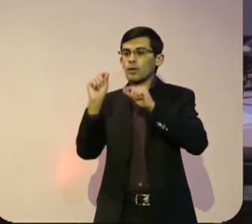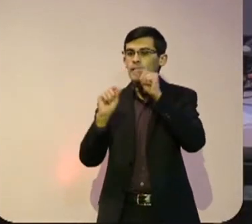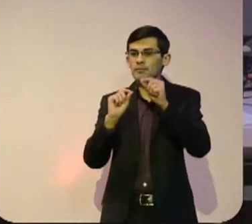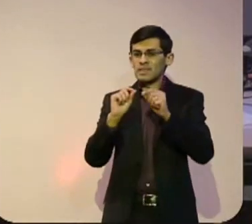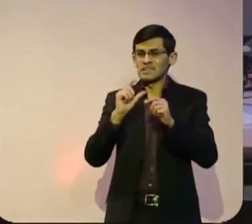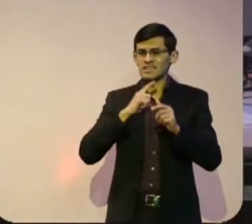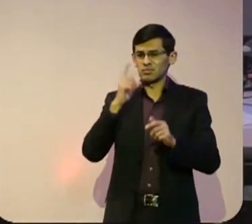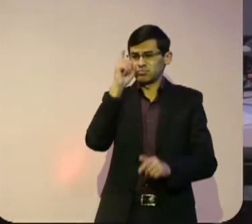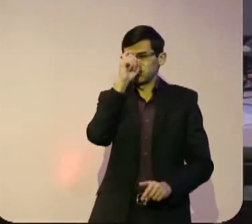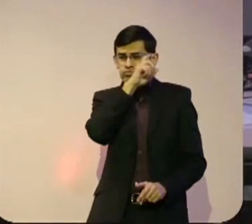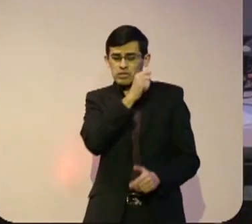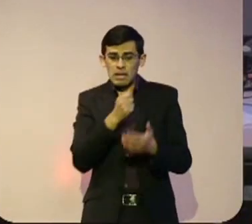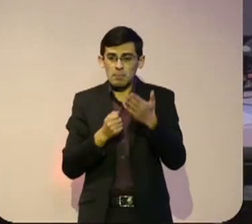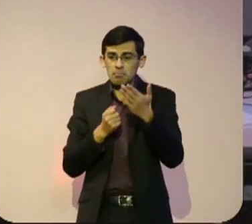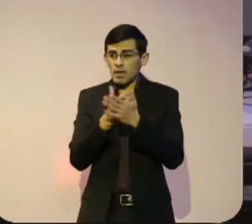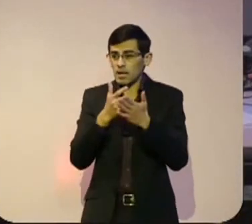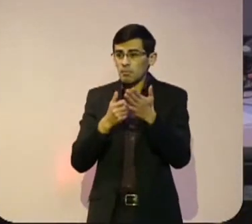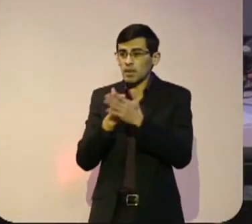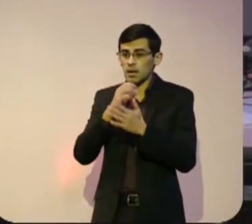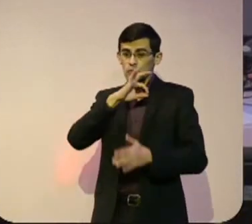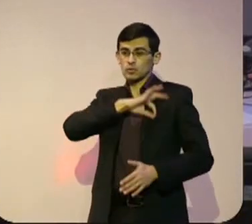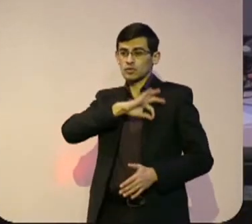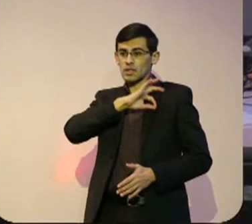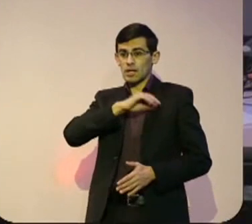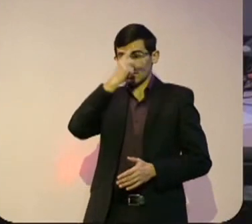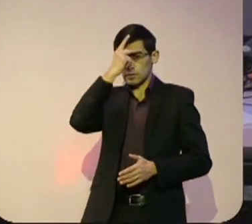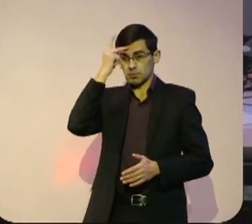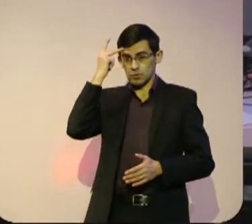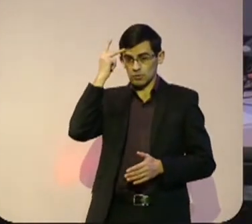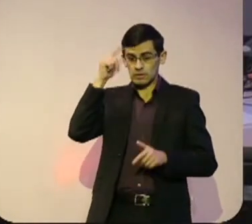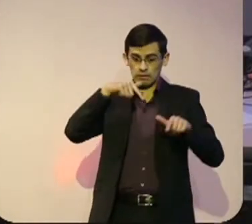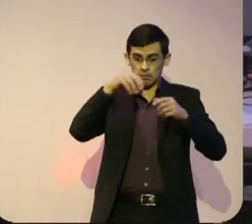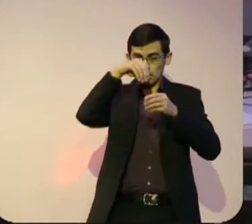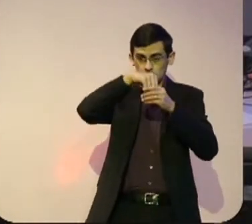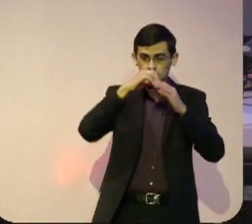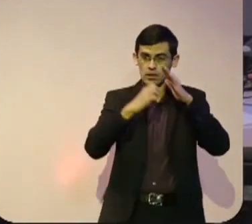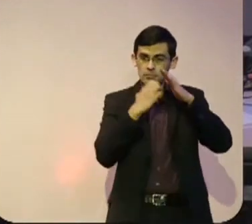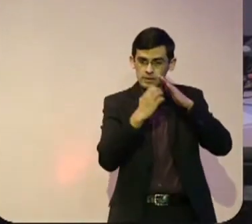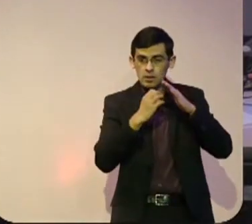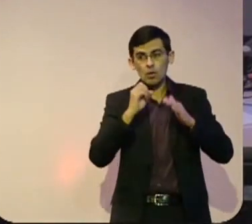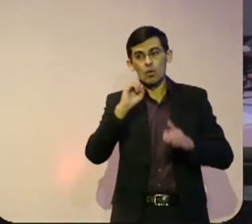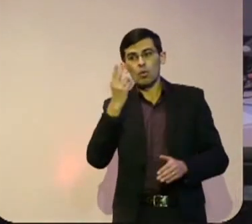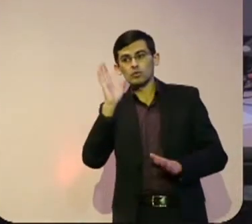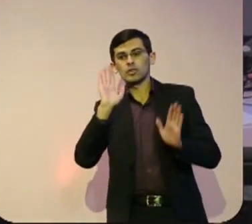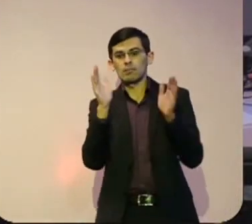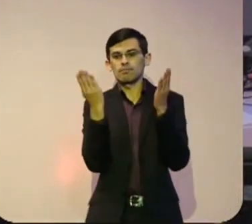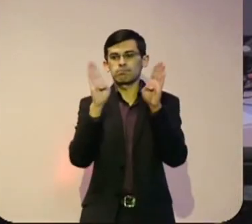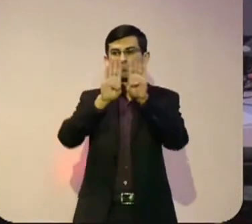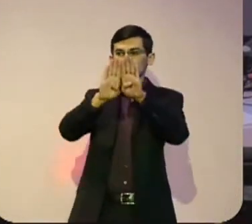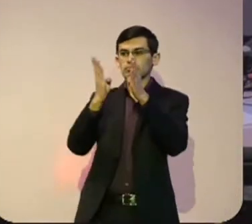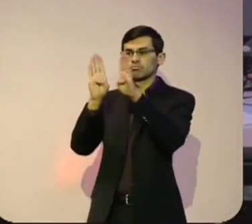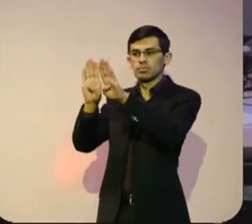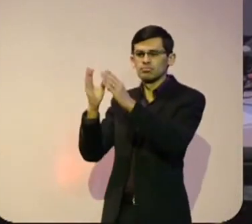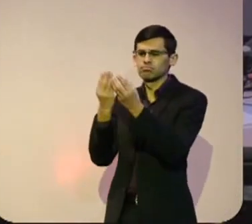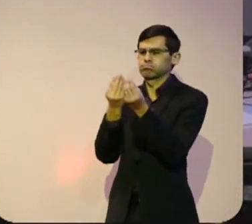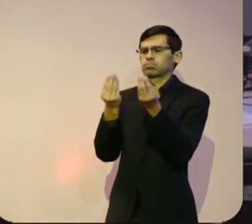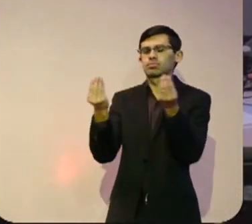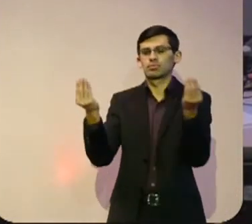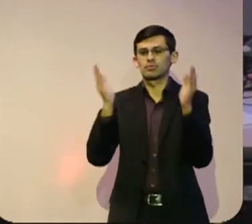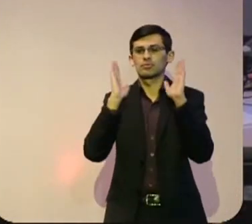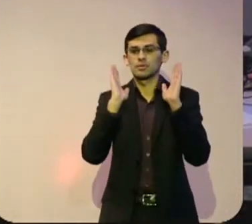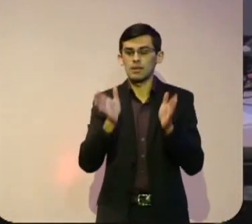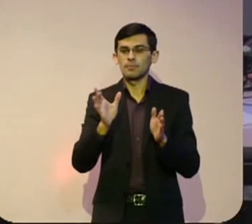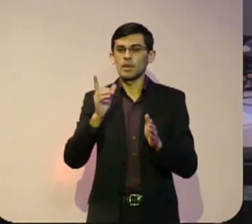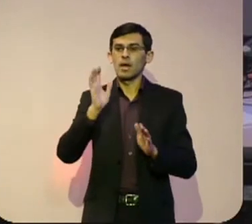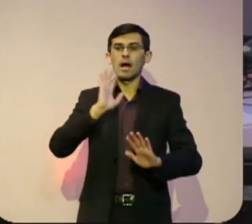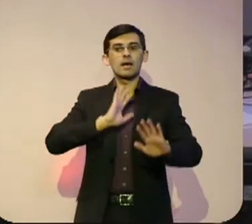muitas dificuldades para pagar a folha, honrar a folha de pagamento. Outros já tiveram que fechar as portas.